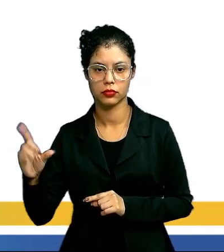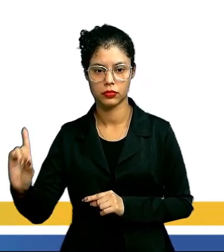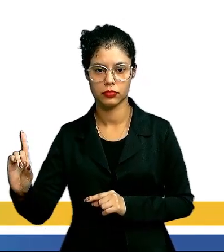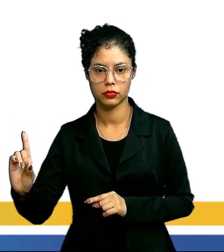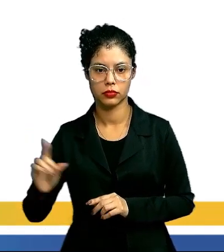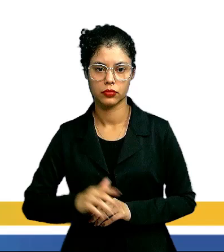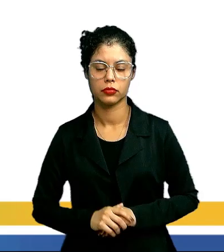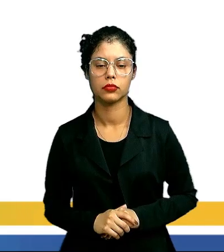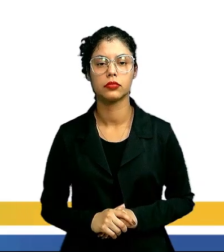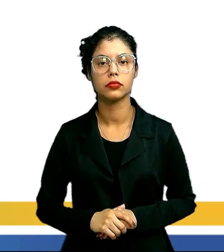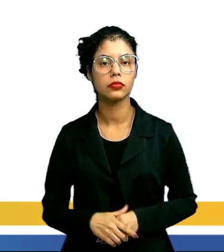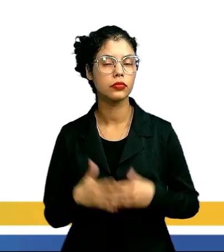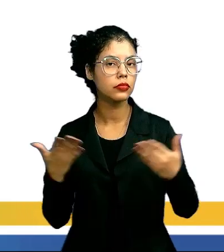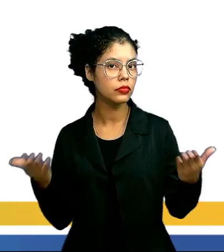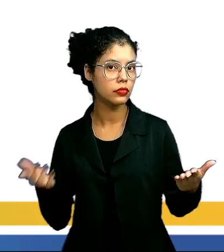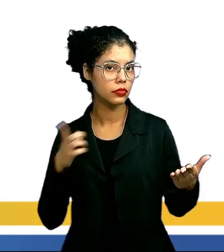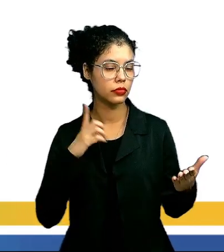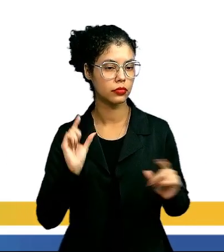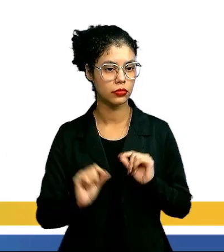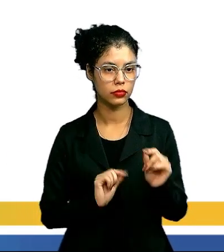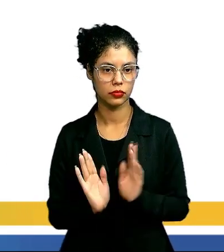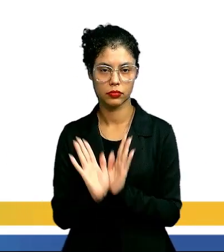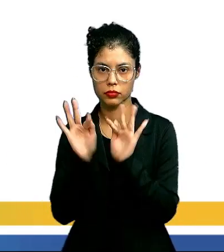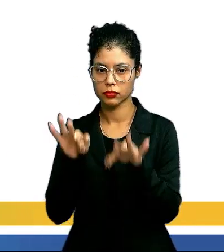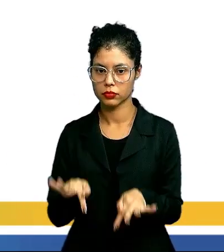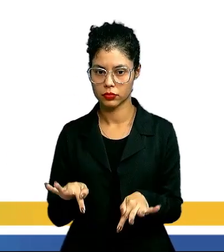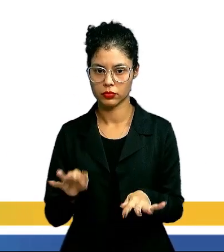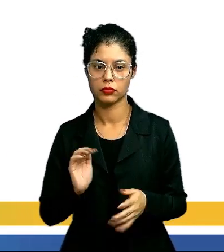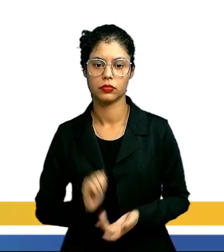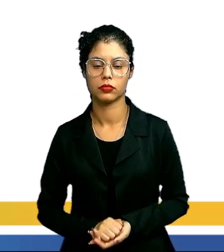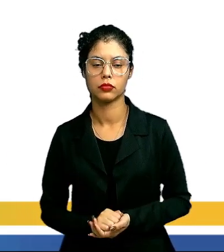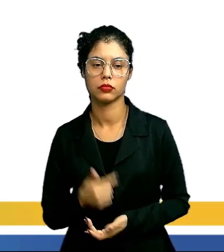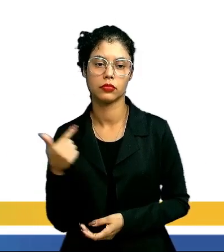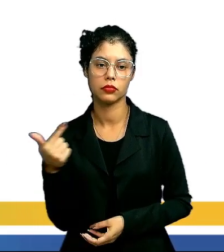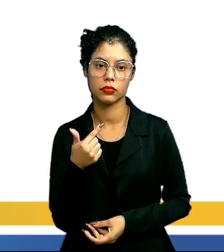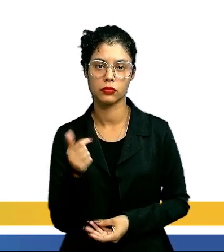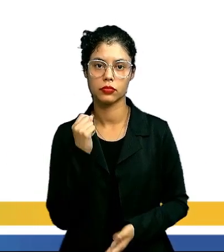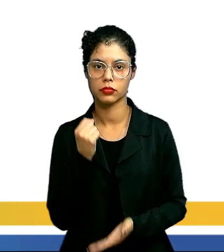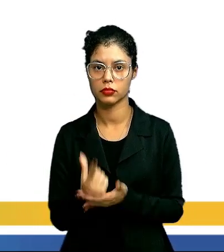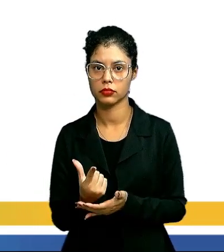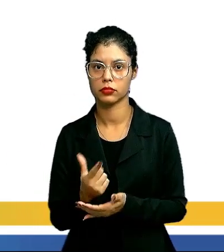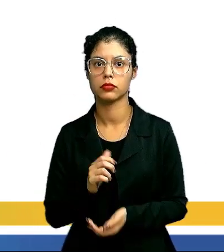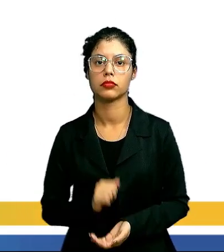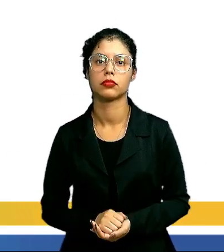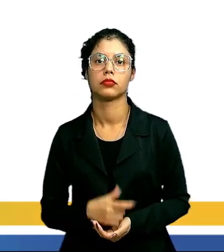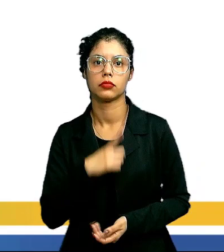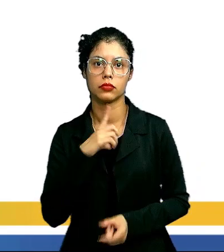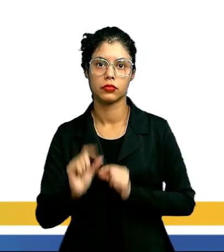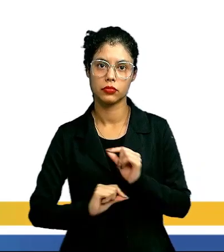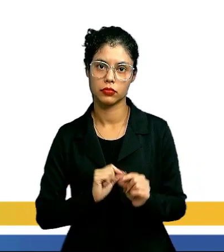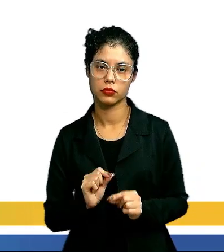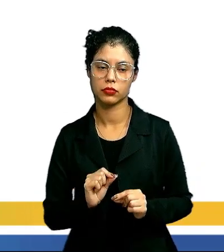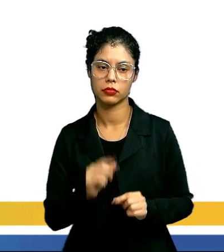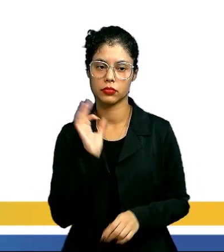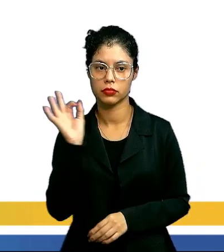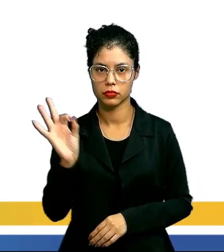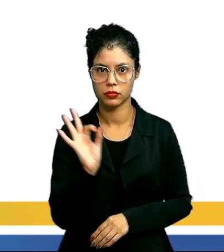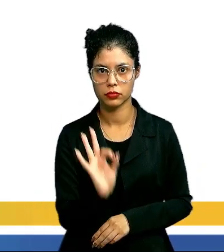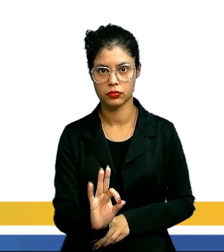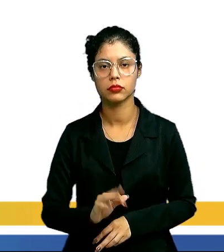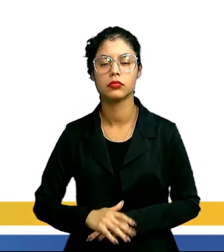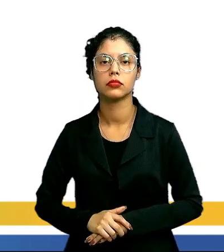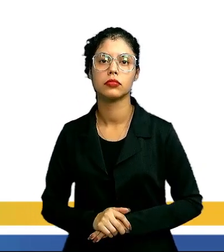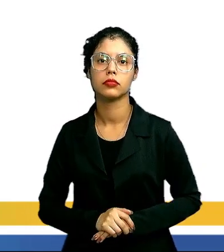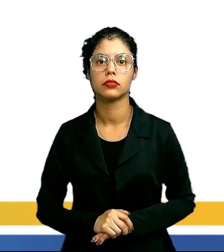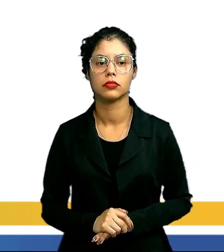0,6272d então ao final desse segundo pagamento restará essa porcentagem da